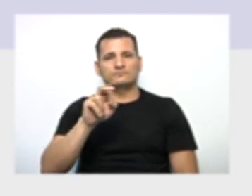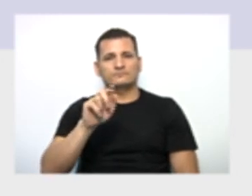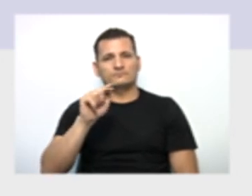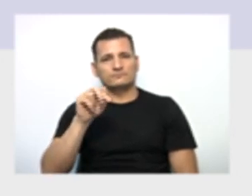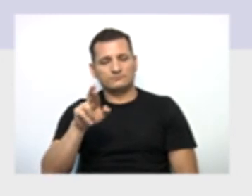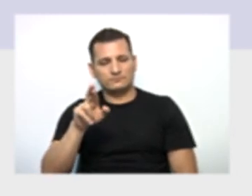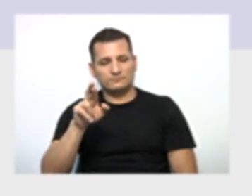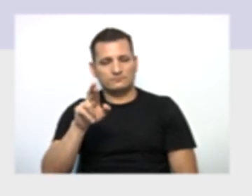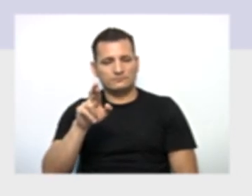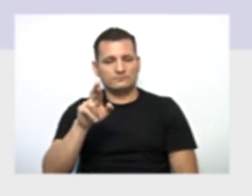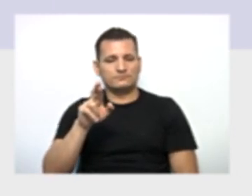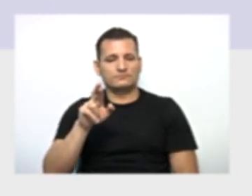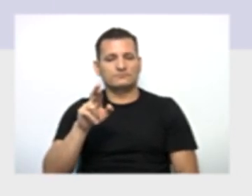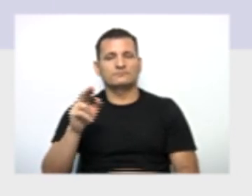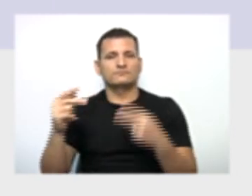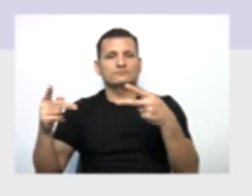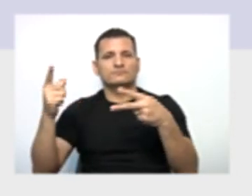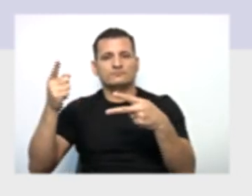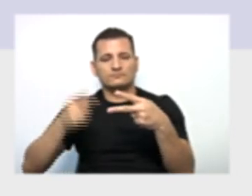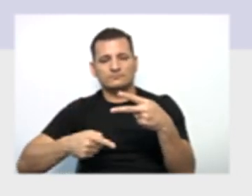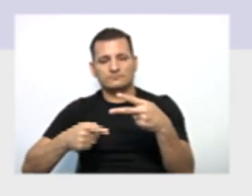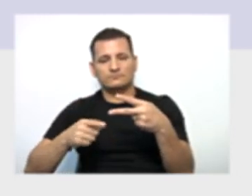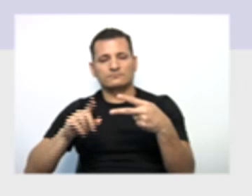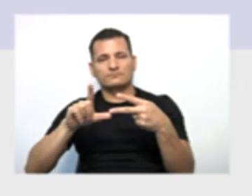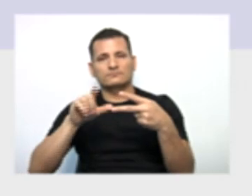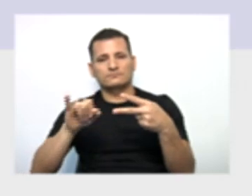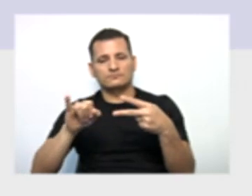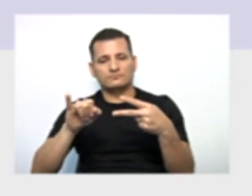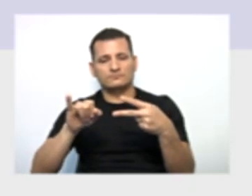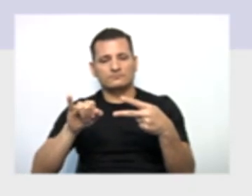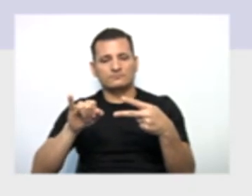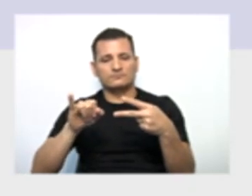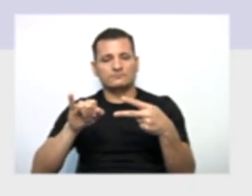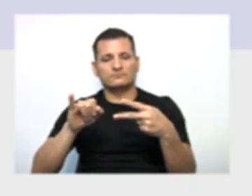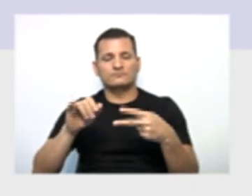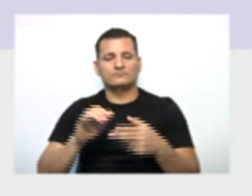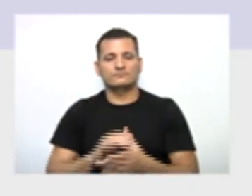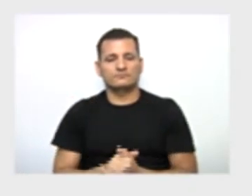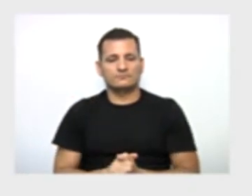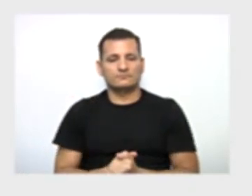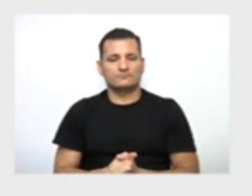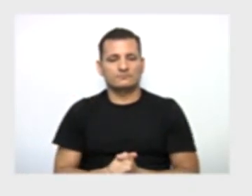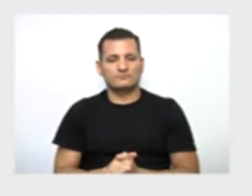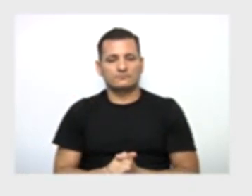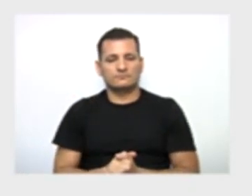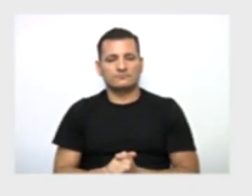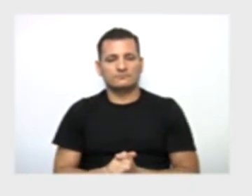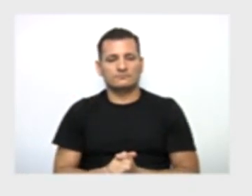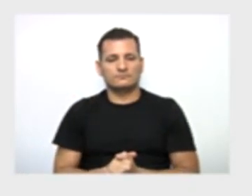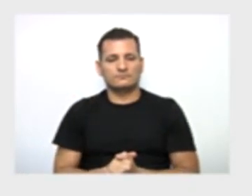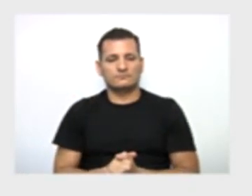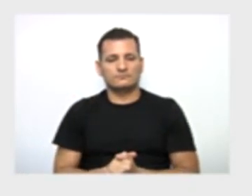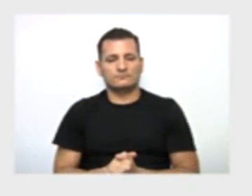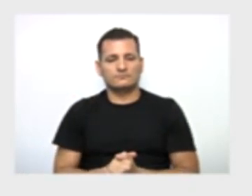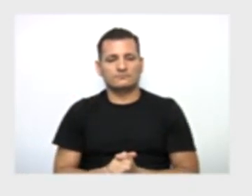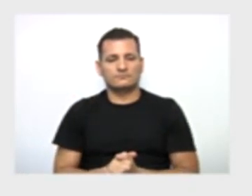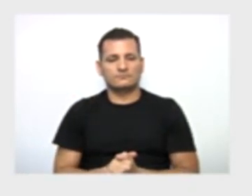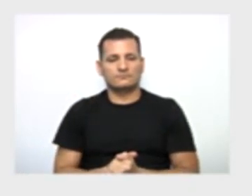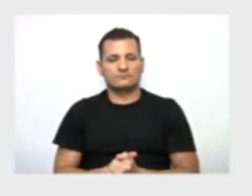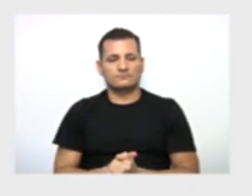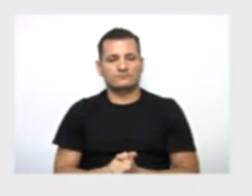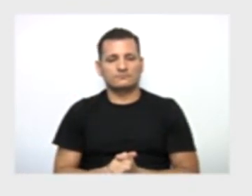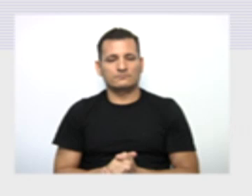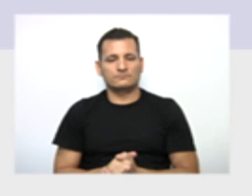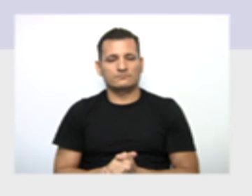navegar. Fechei o meu LI. Olha, aqui em cima eu coloquei. Vocês nem me avisaram,